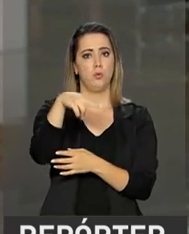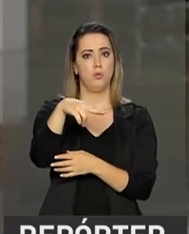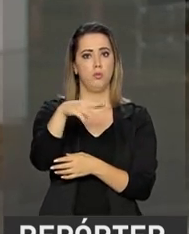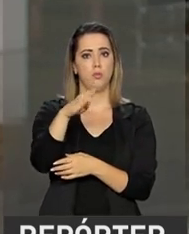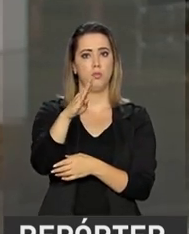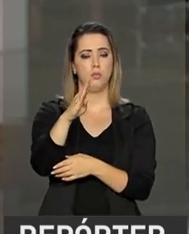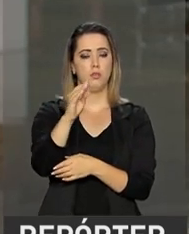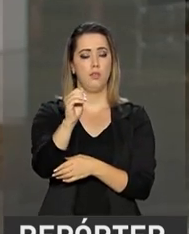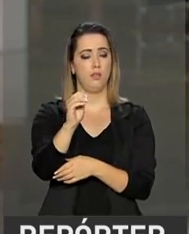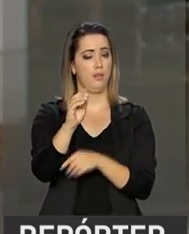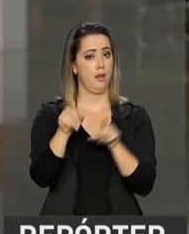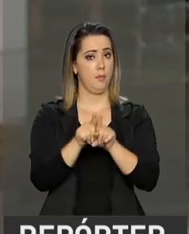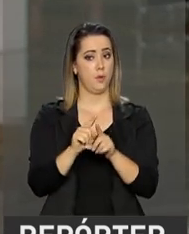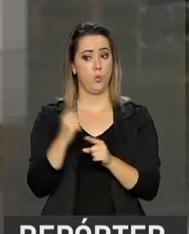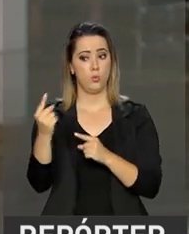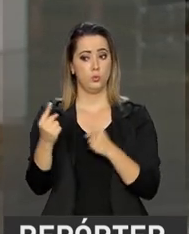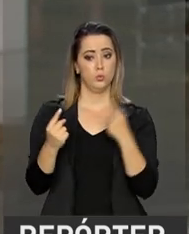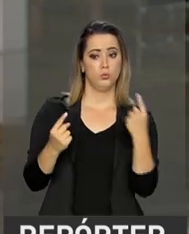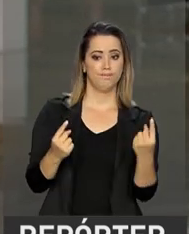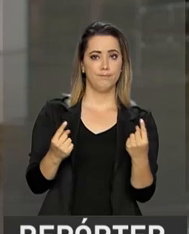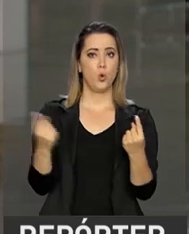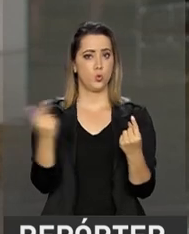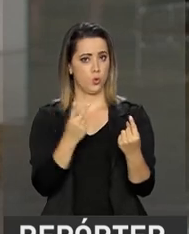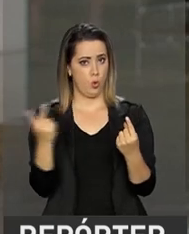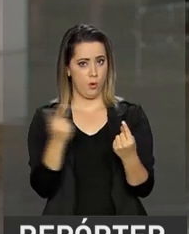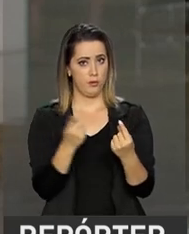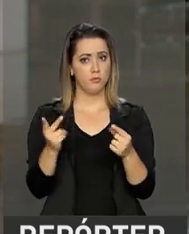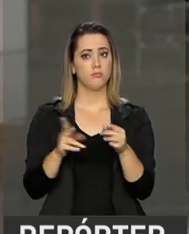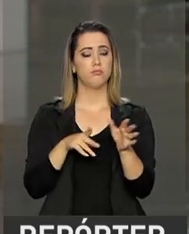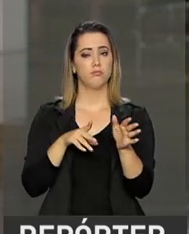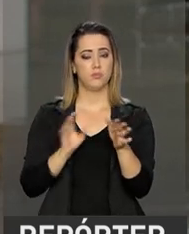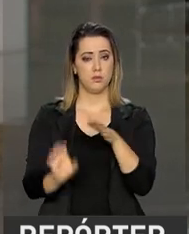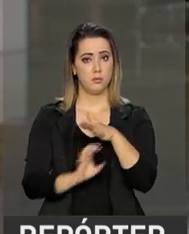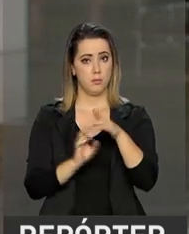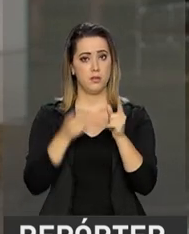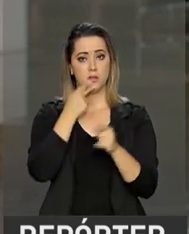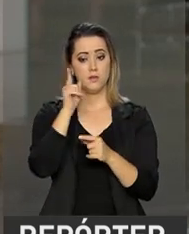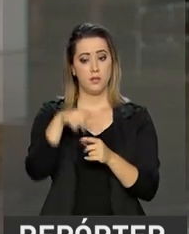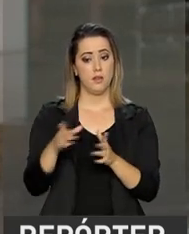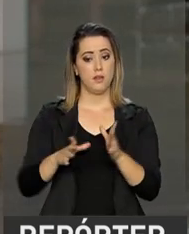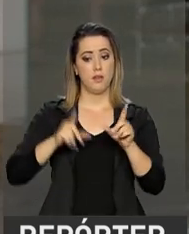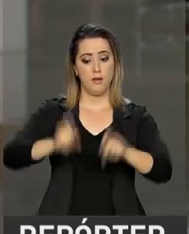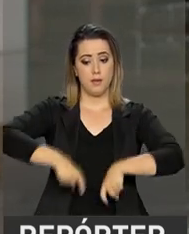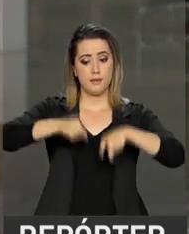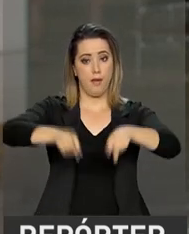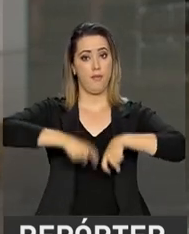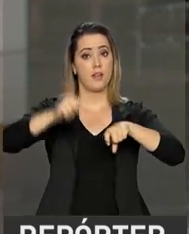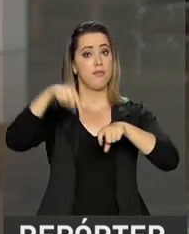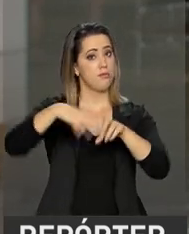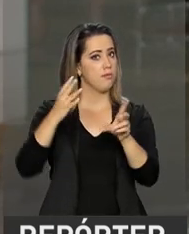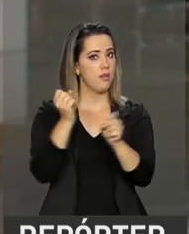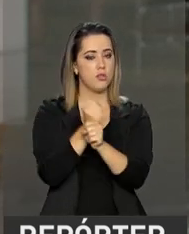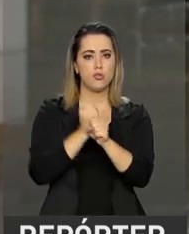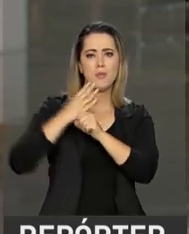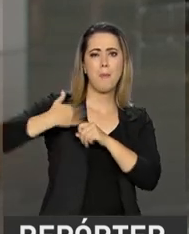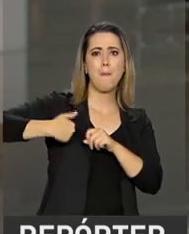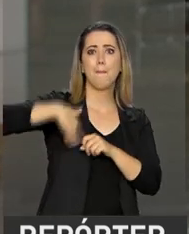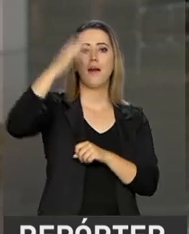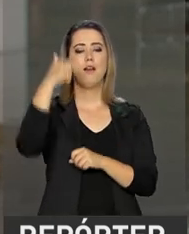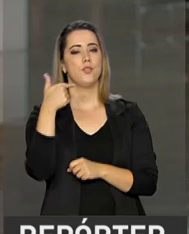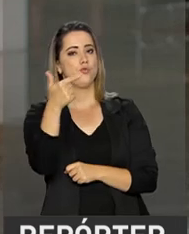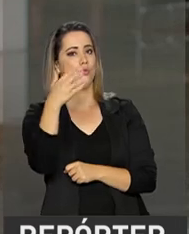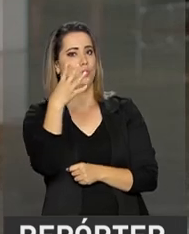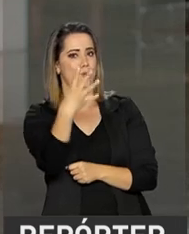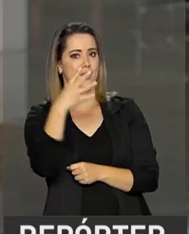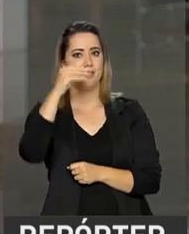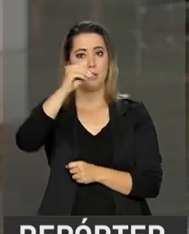tanto órgão quanto outro estimam que a safra deste ano será superior a 240